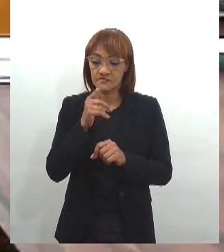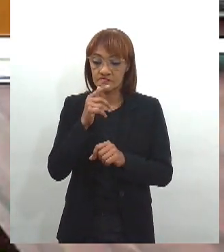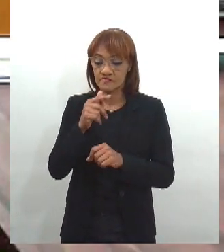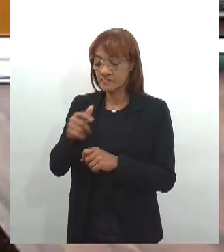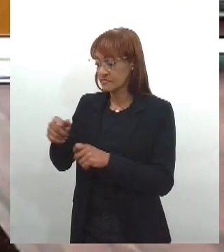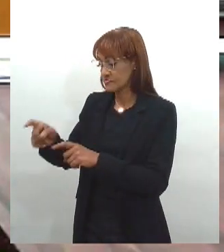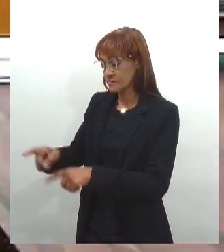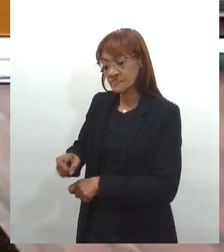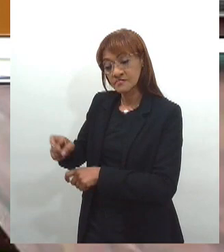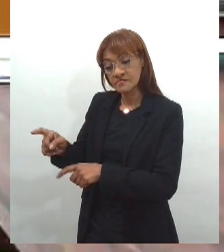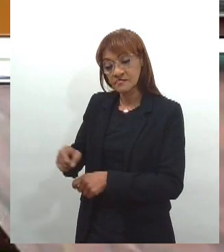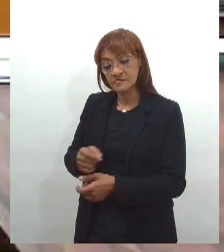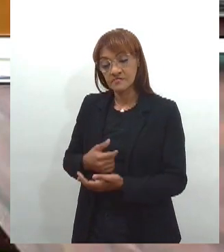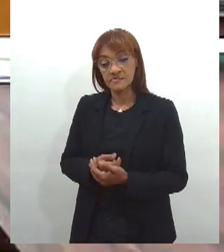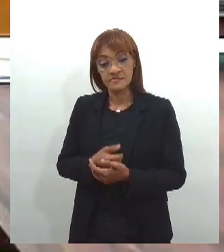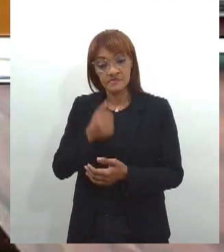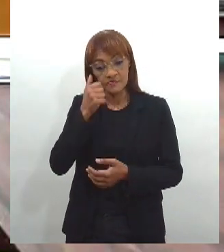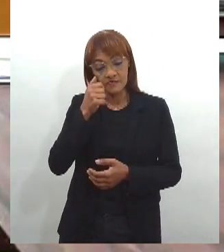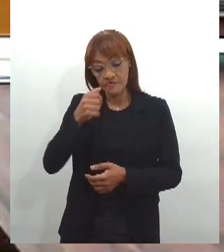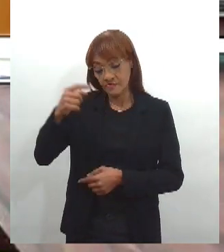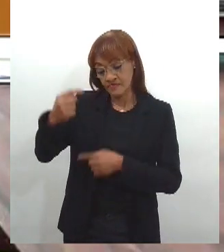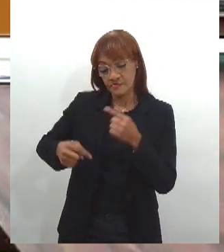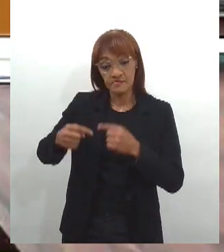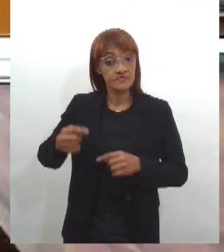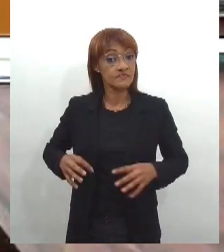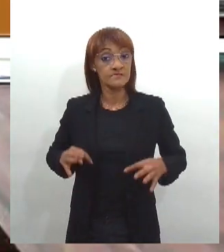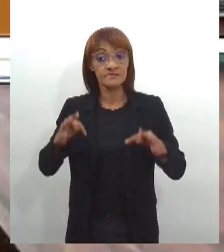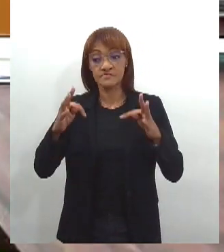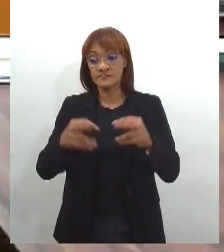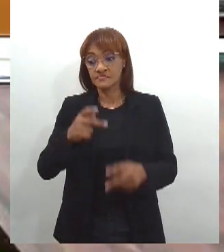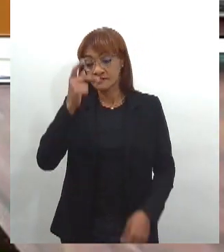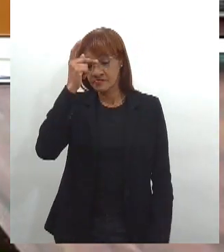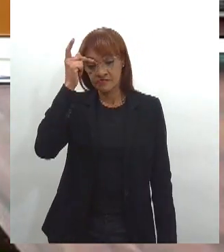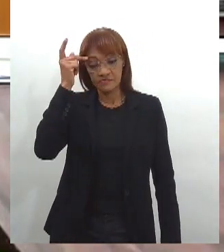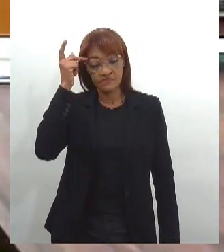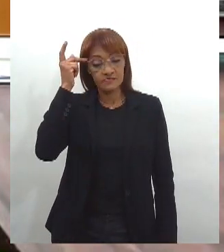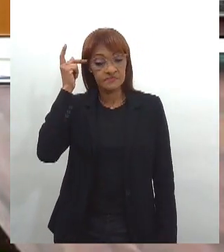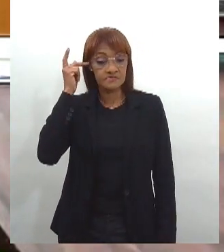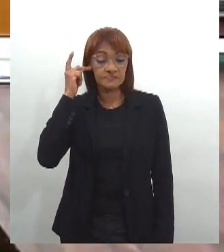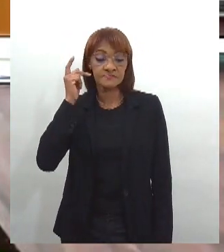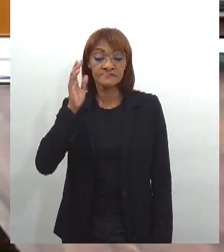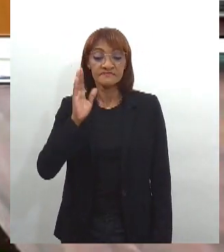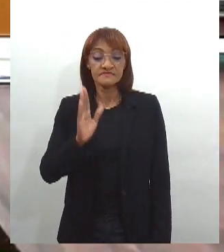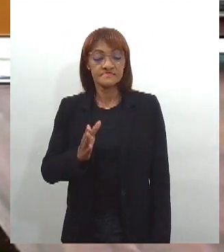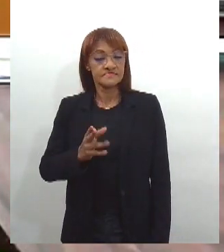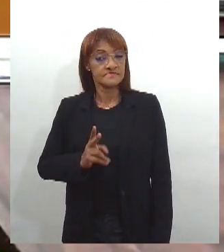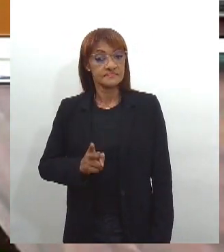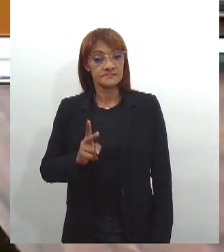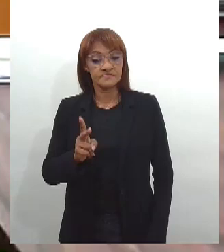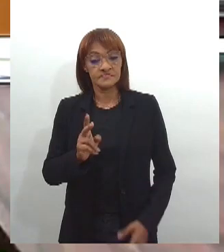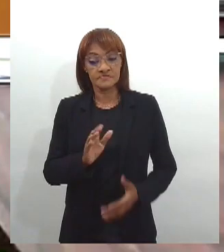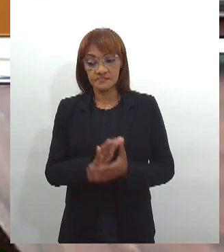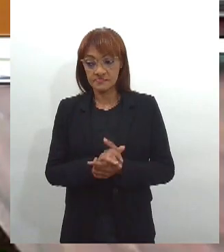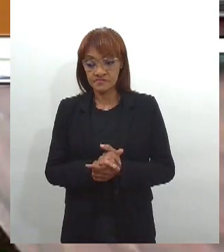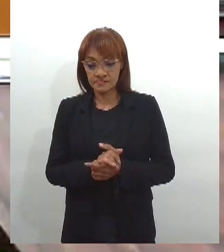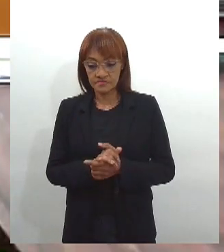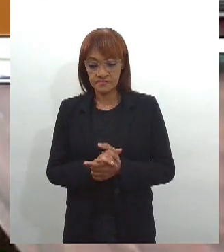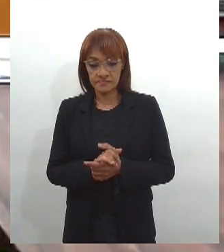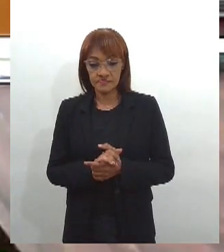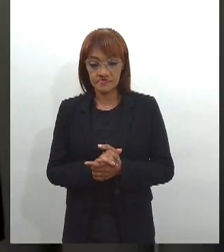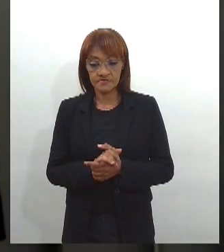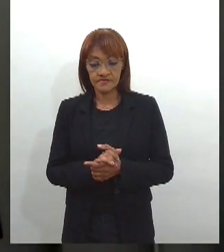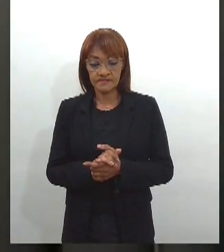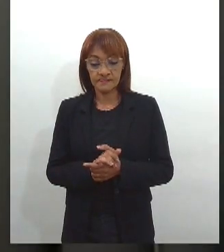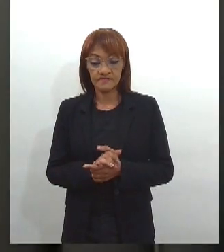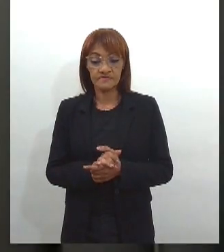de políticas públicas, né, que vem contribuindo historicamente para o desenvolvimento da agricultura no estado de Sergipe.